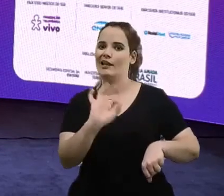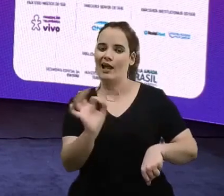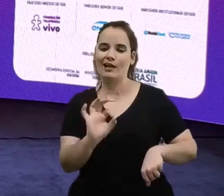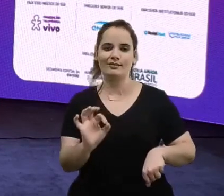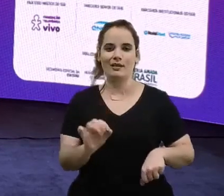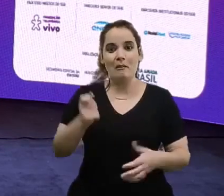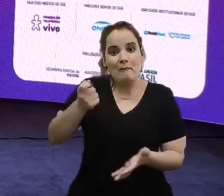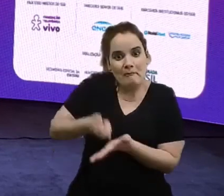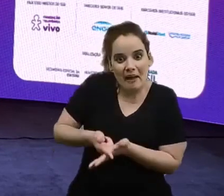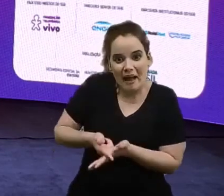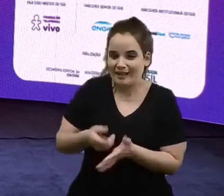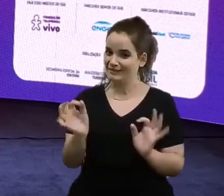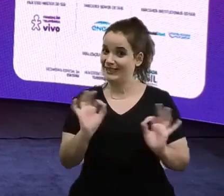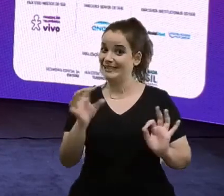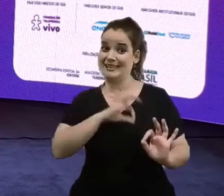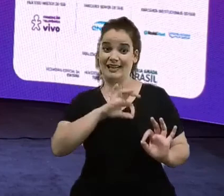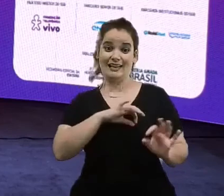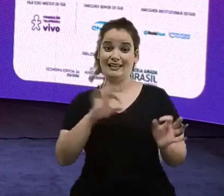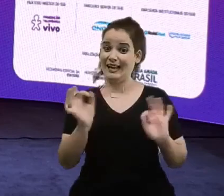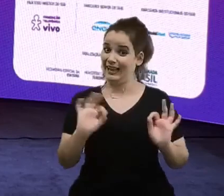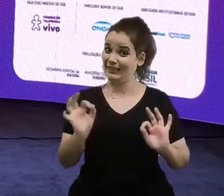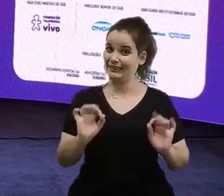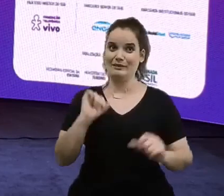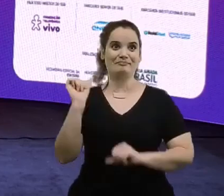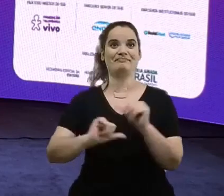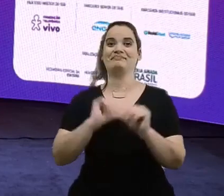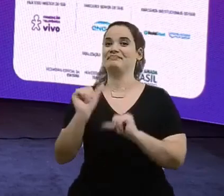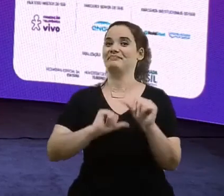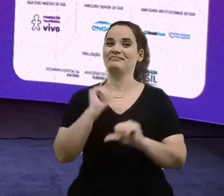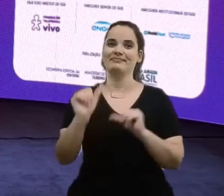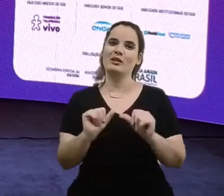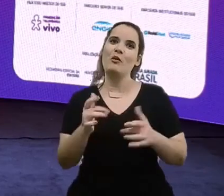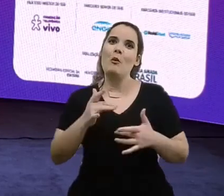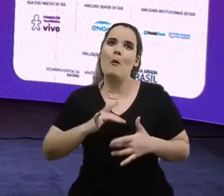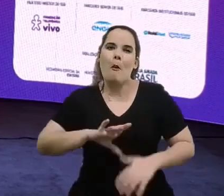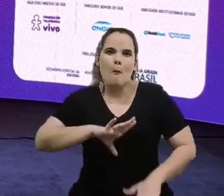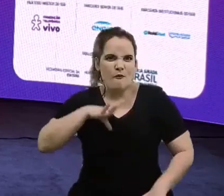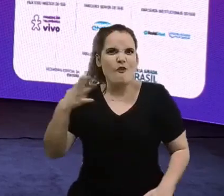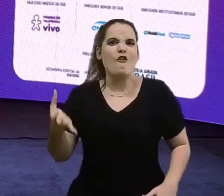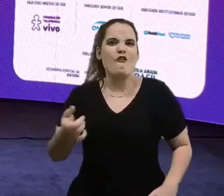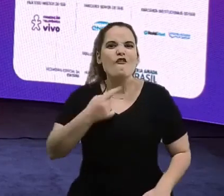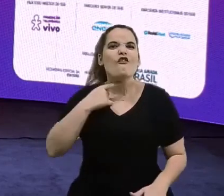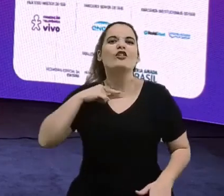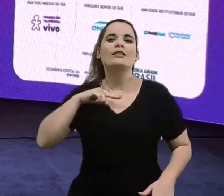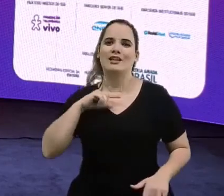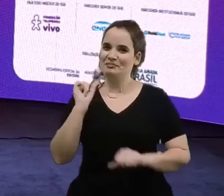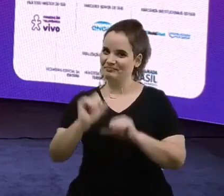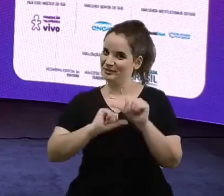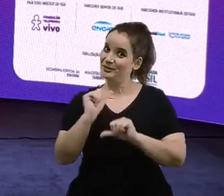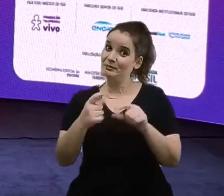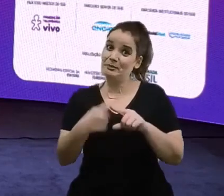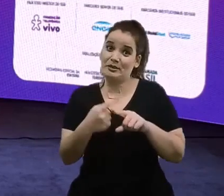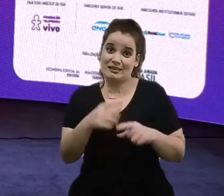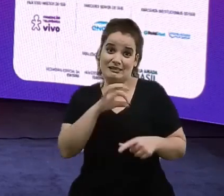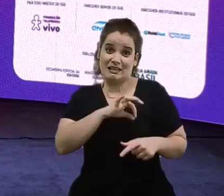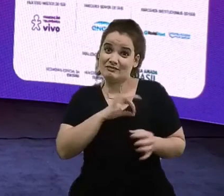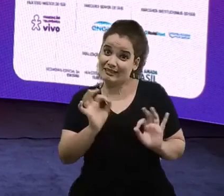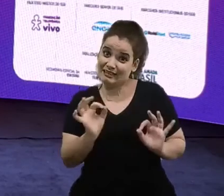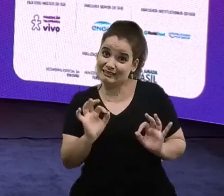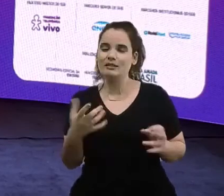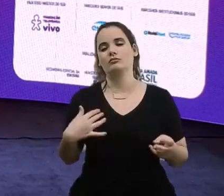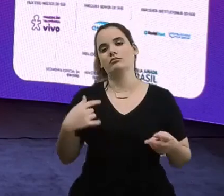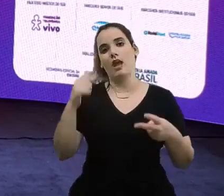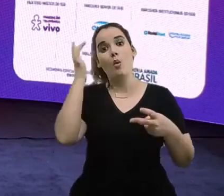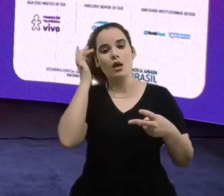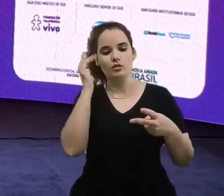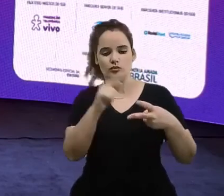deles muda muito, a motivação e a alocação de tempo. Portanto, diria que estes são os maiores dois desafios que, enquanto